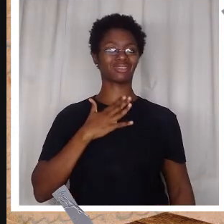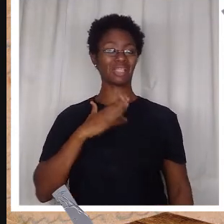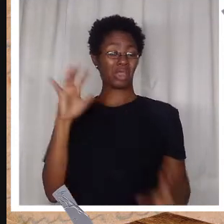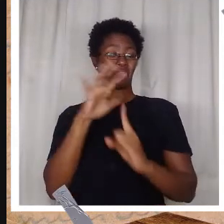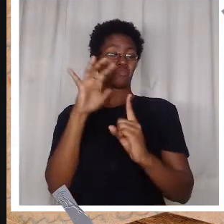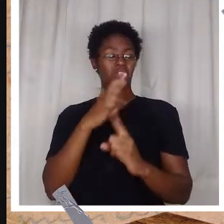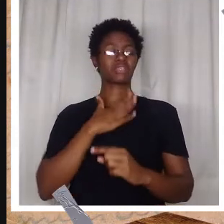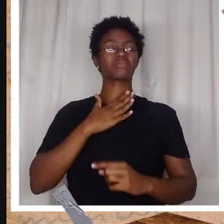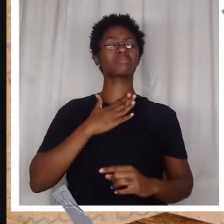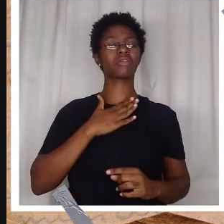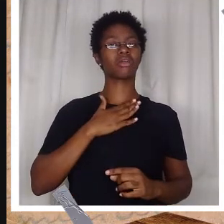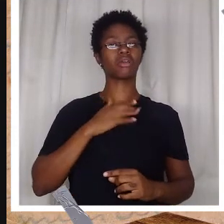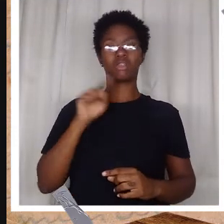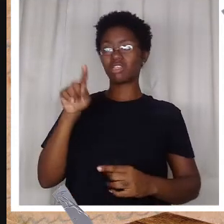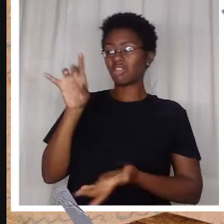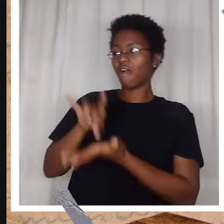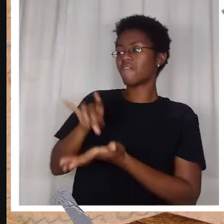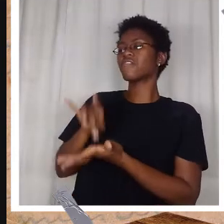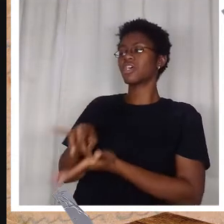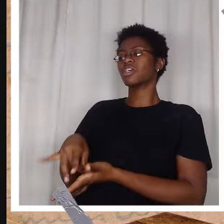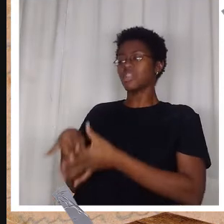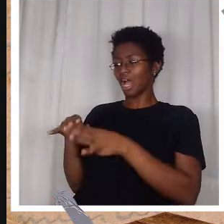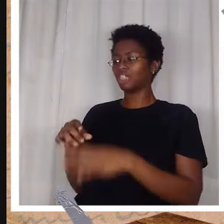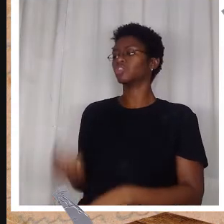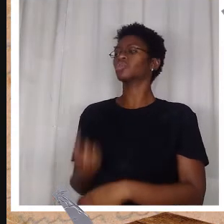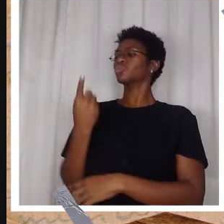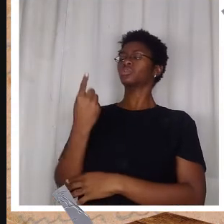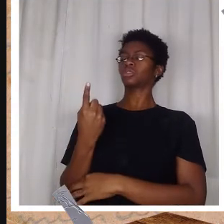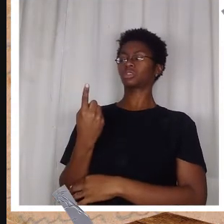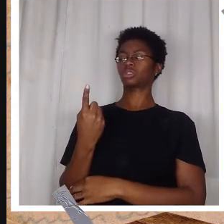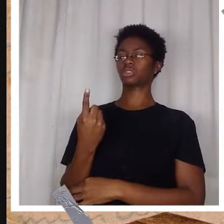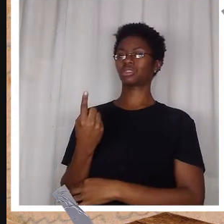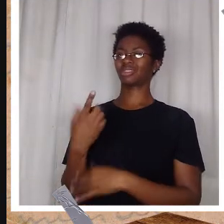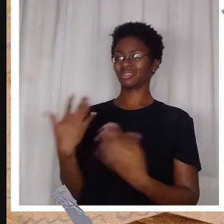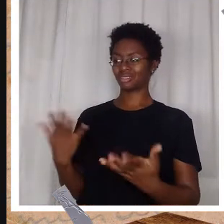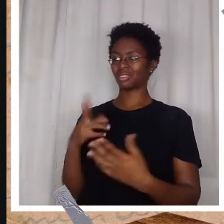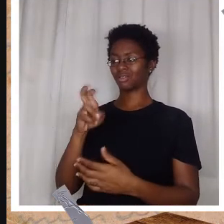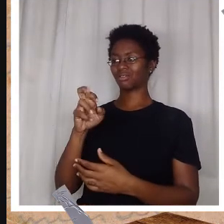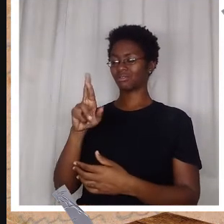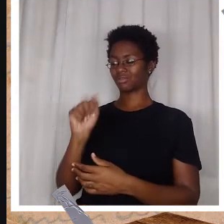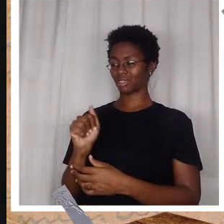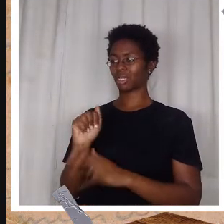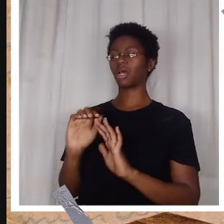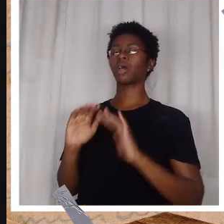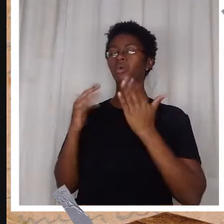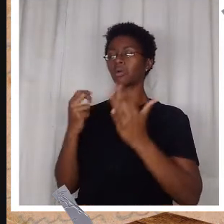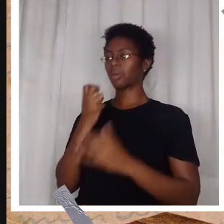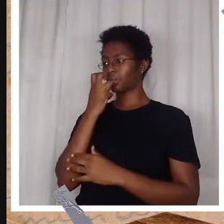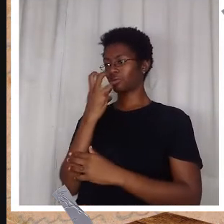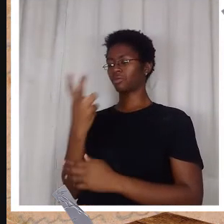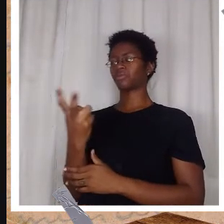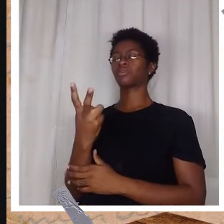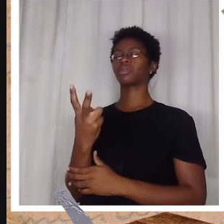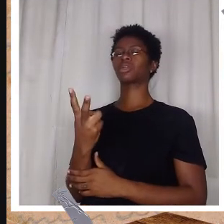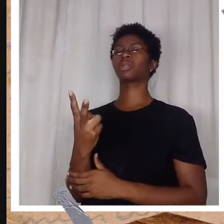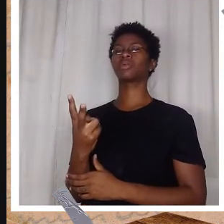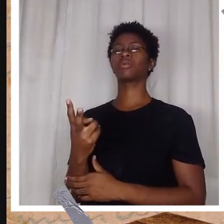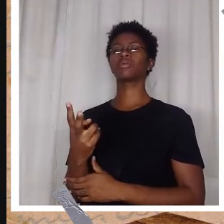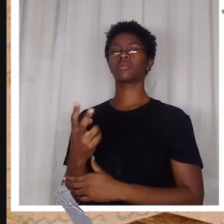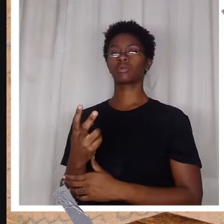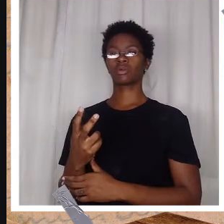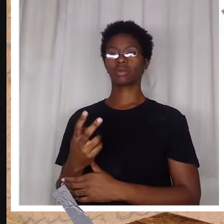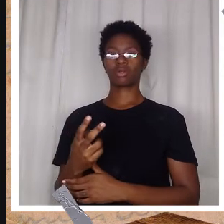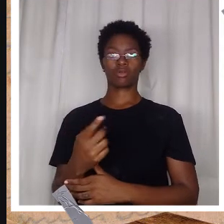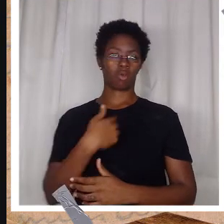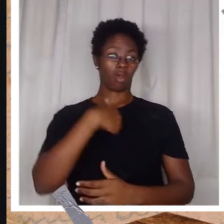isso, para mim, é uma verdade absoluta. Então, quando a Vera viu o Eu